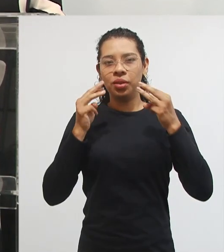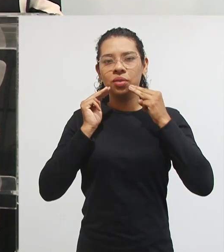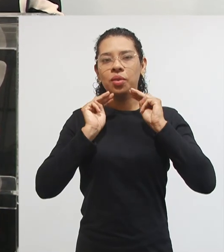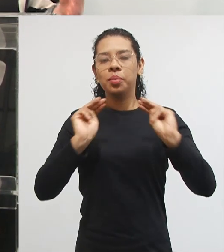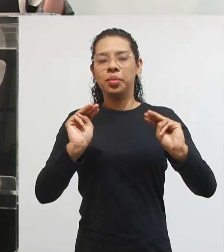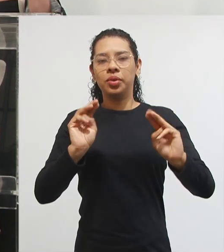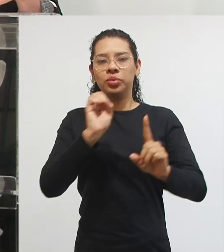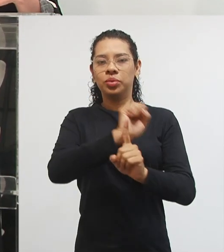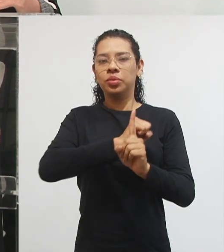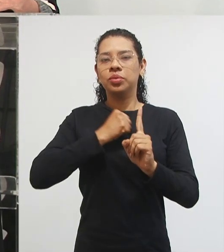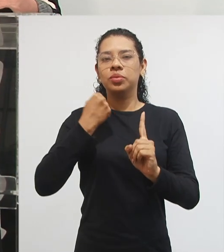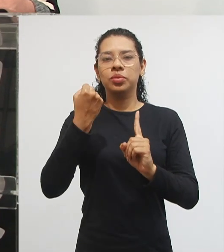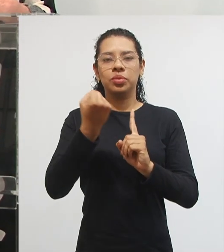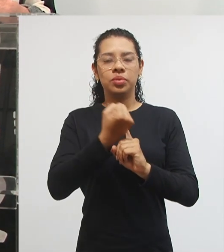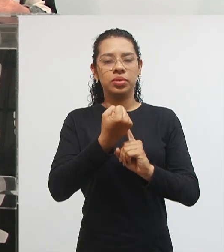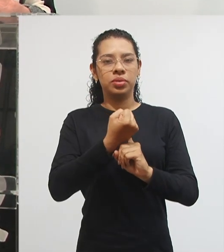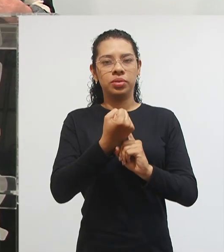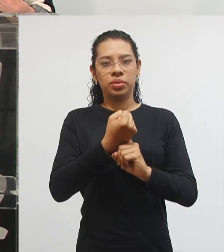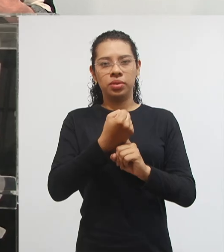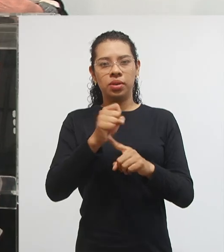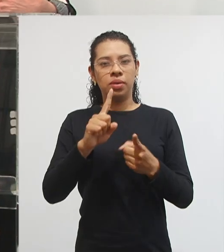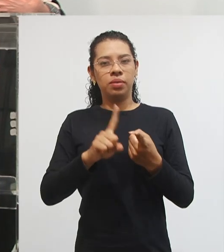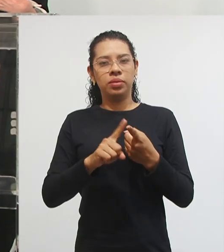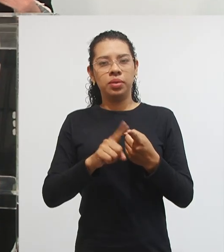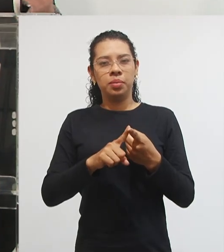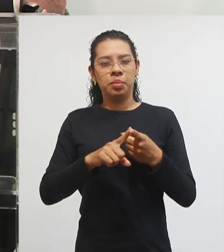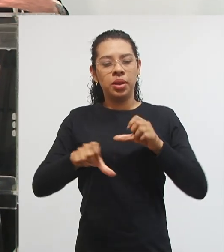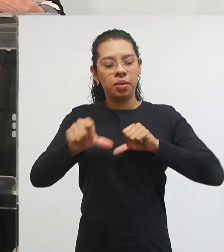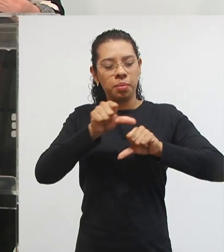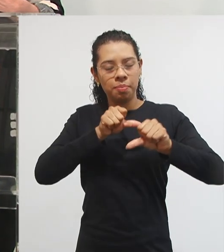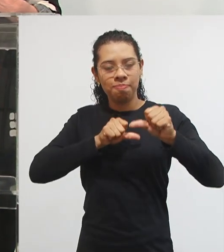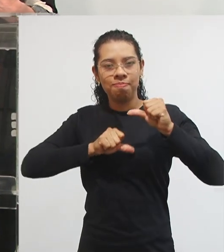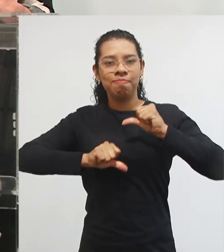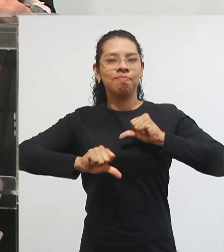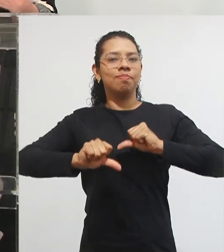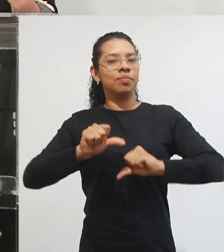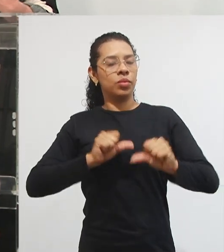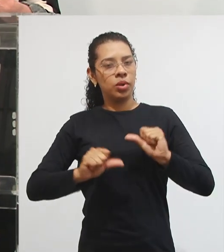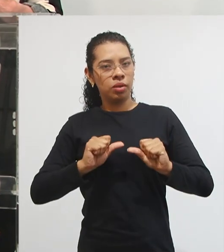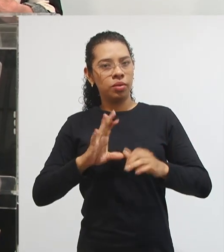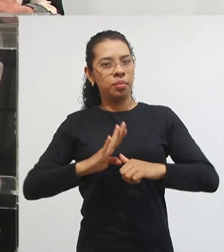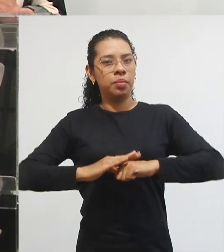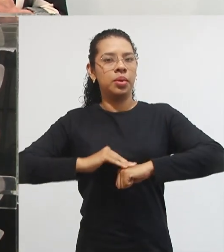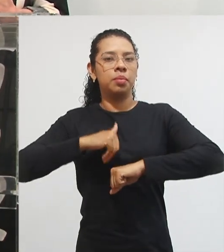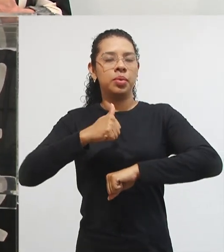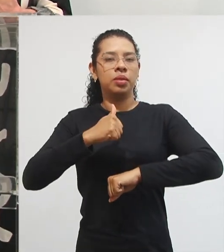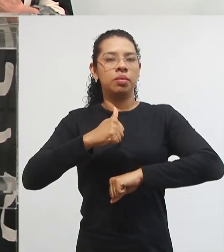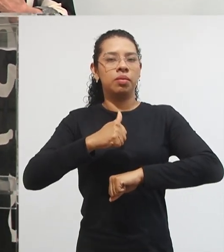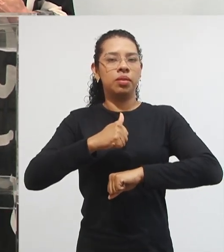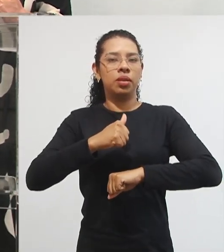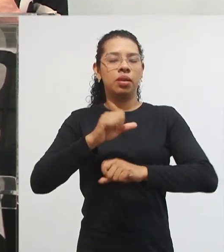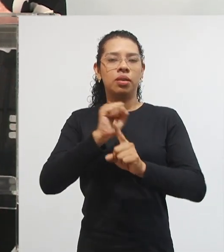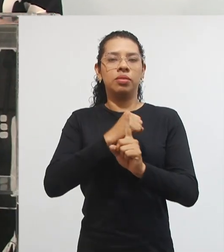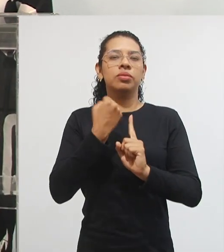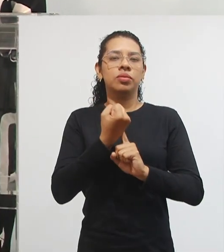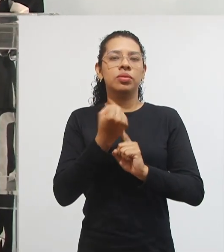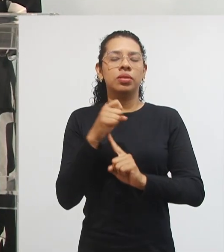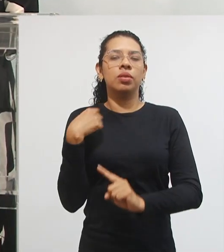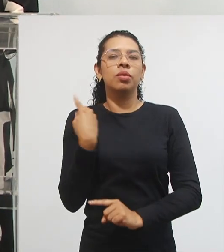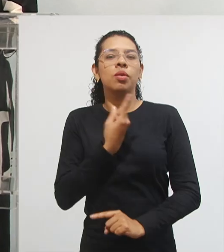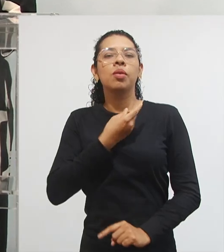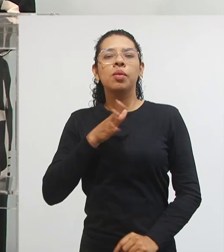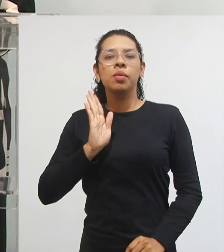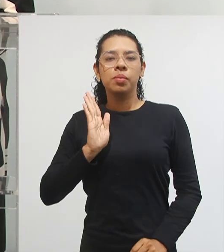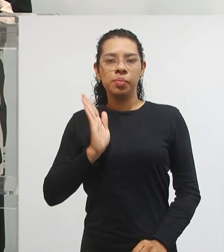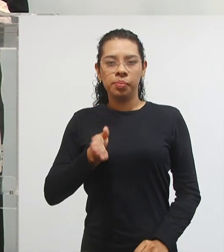marketing social, então, é aquele que vai tratar da mudança de comportamento para melhorar a sociedade, como a gente já viu, né?